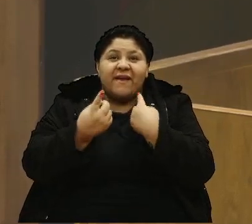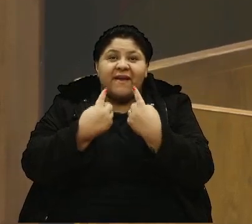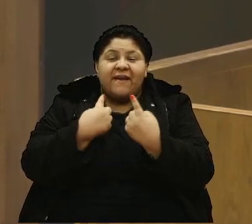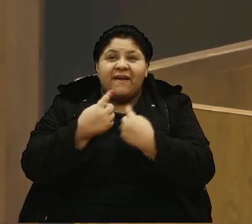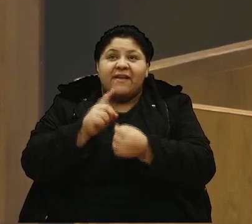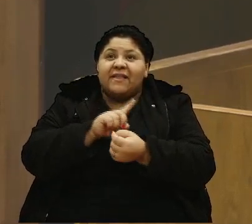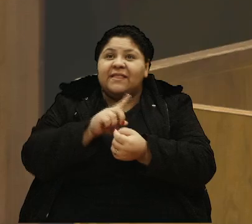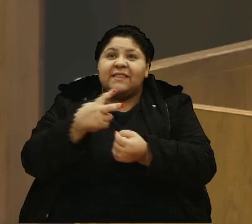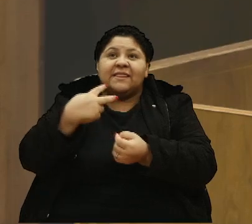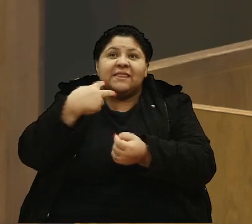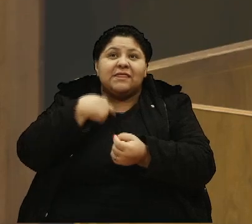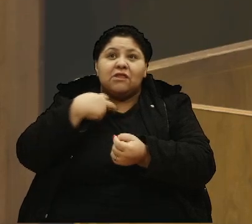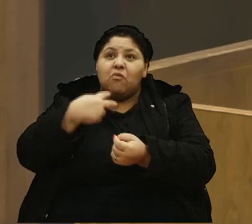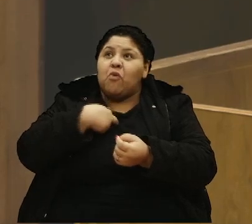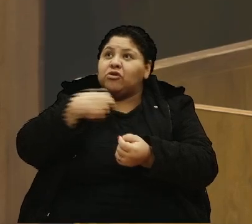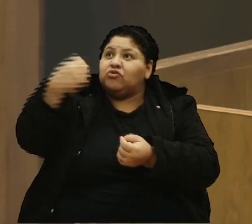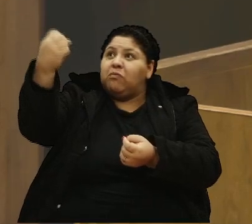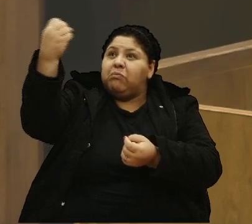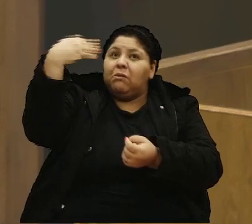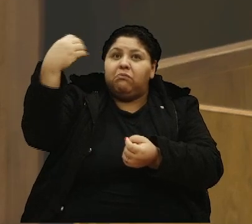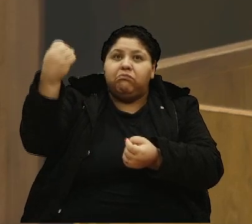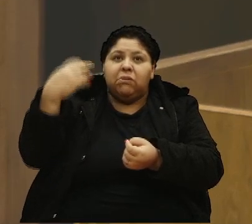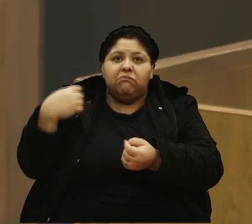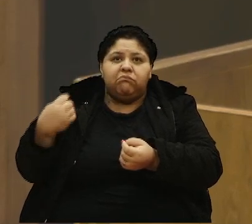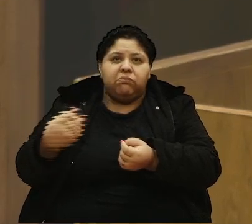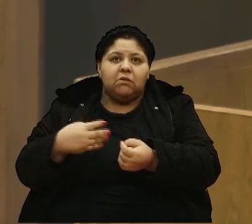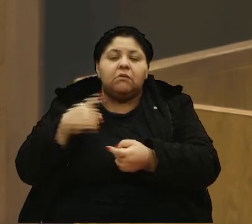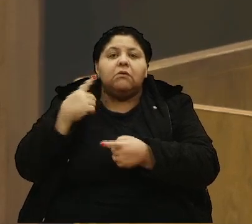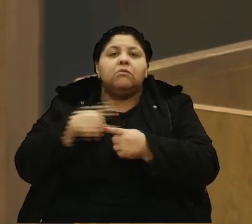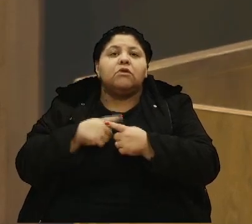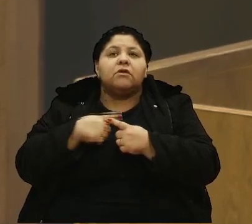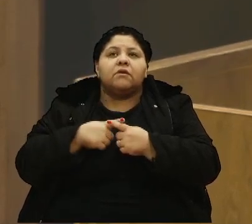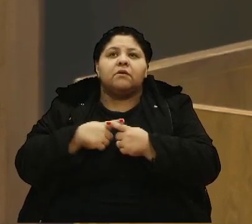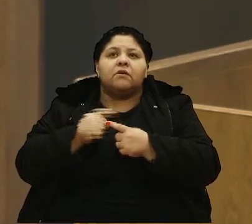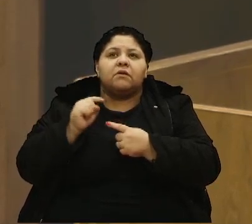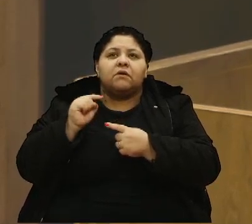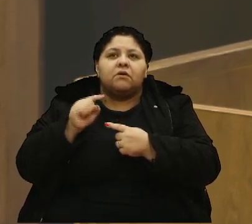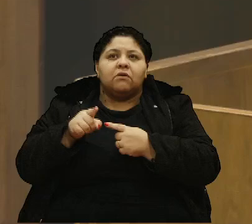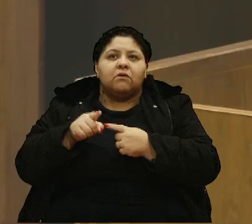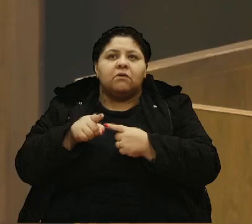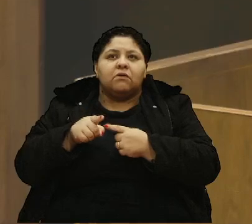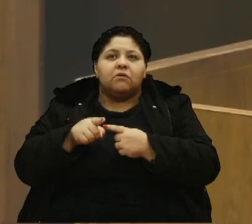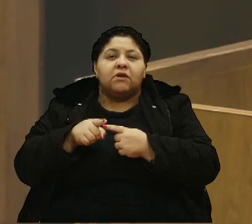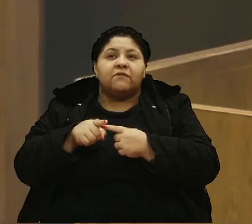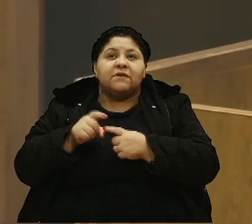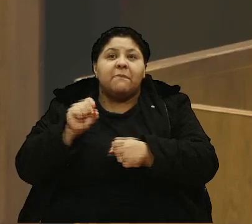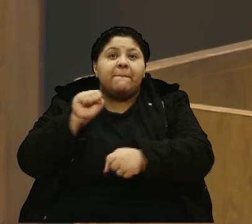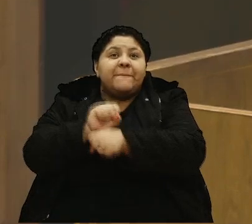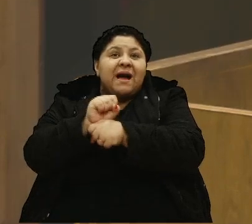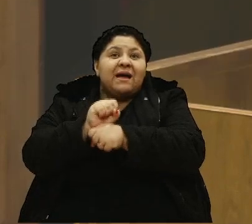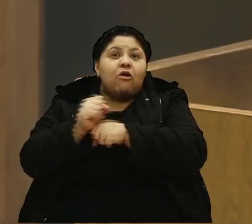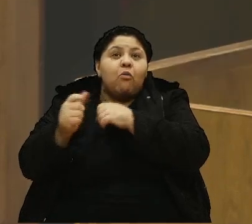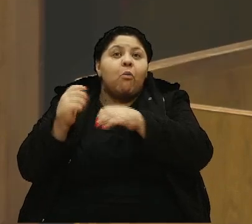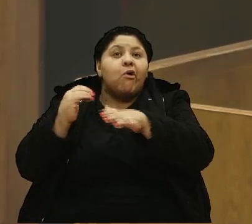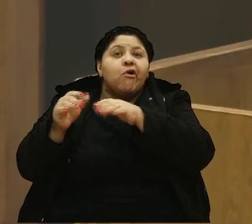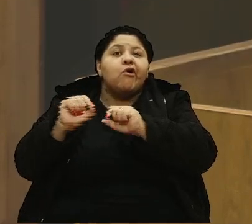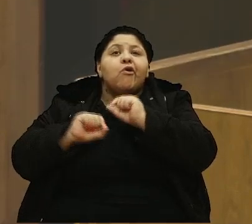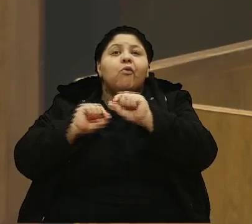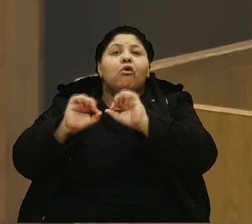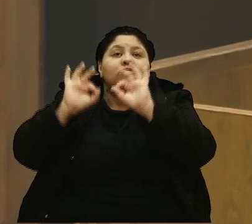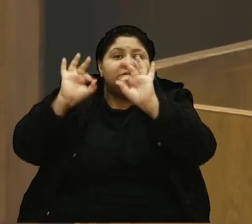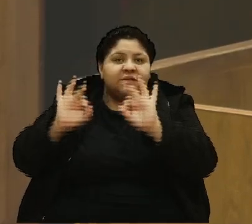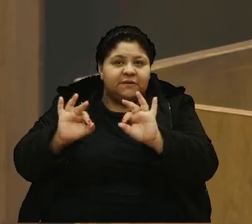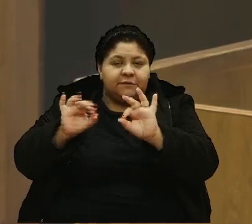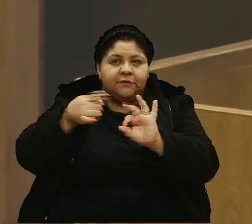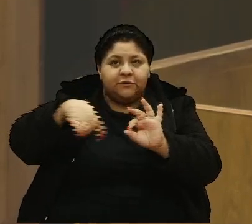se pode colocar um semáforo. Por quê? Porque você corta o fluxo. Qual que é o ideal?